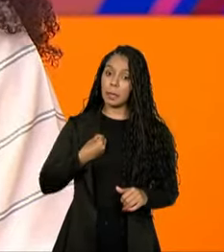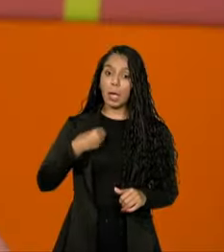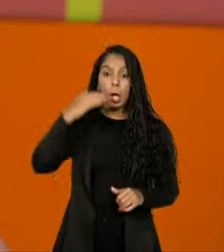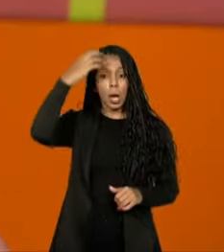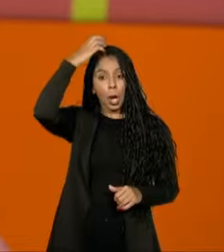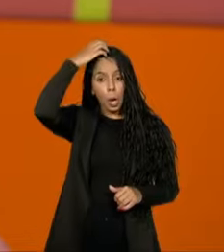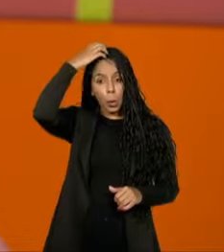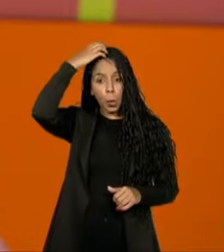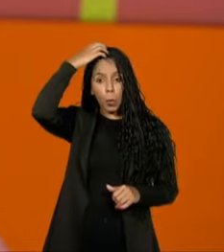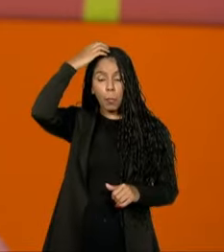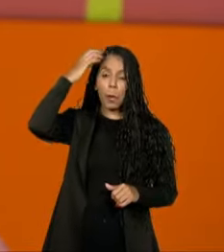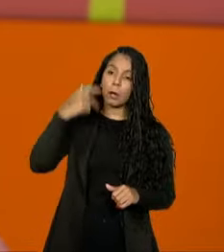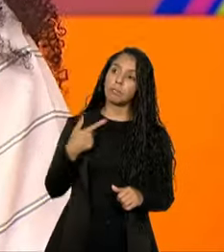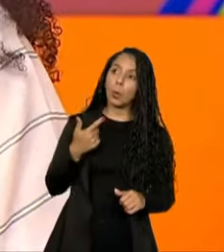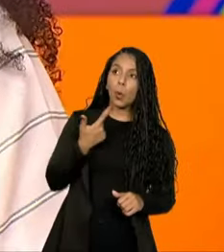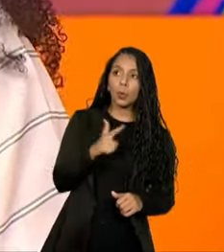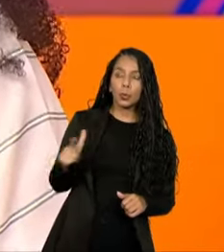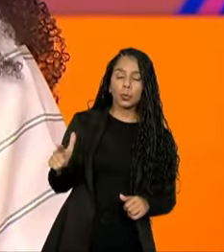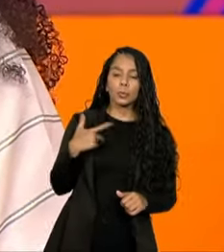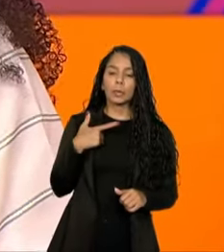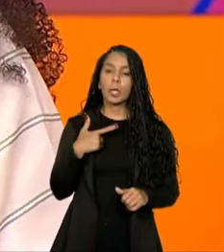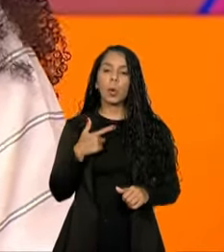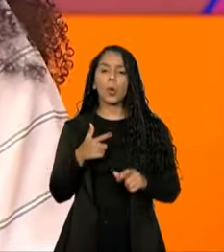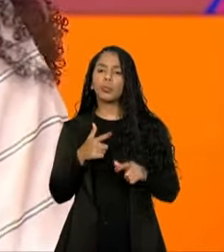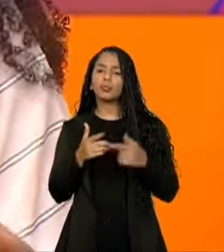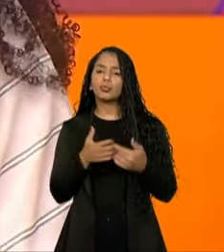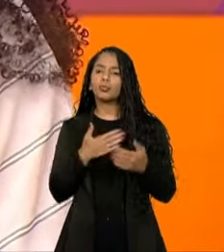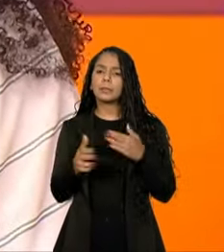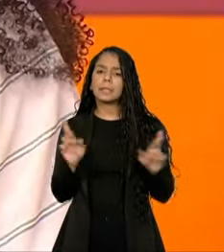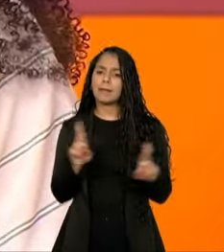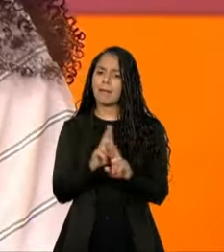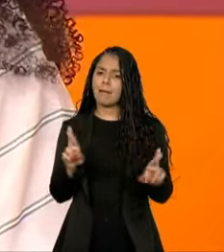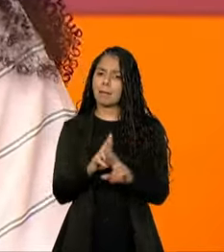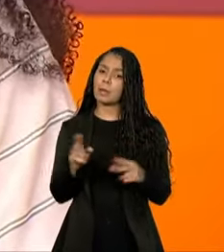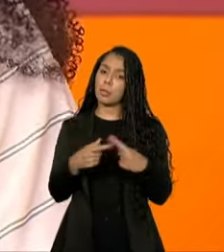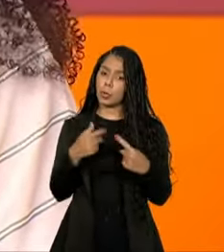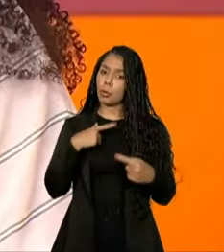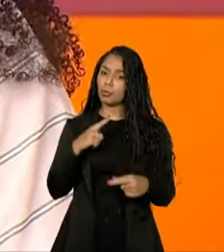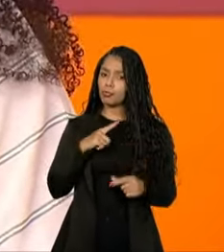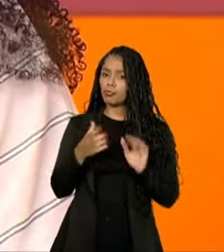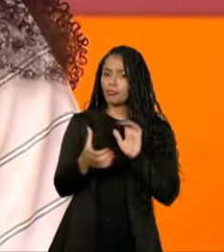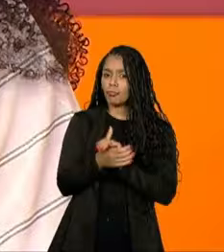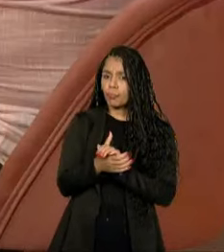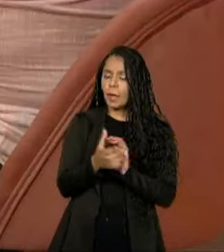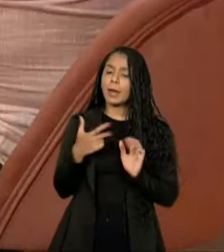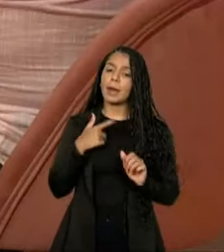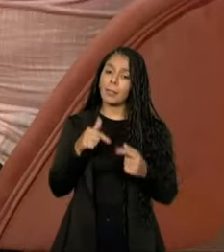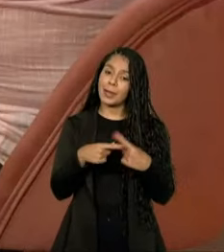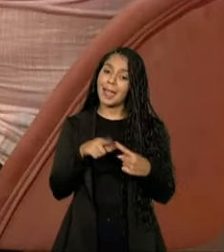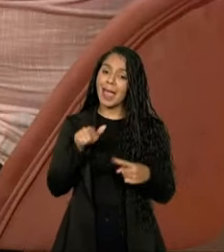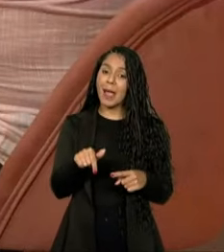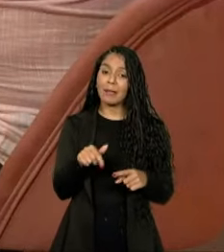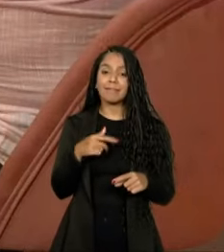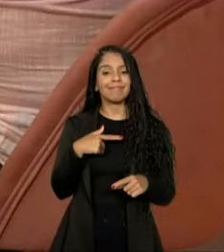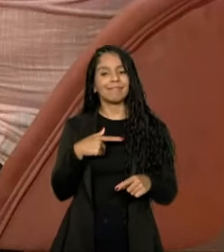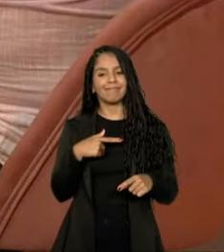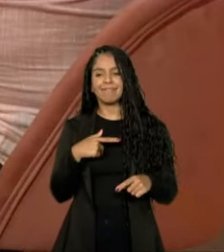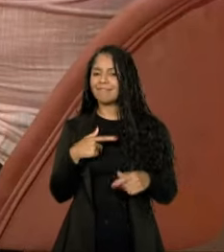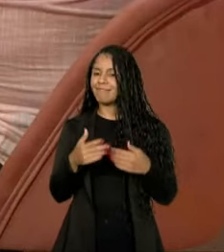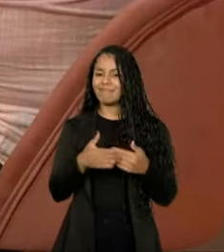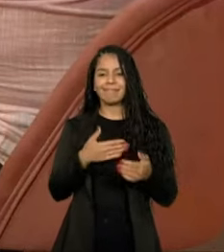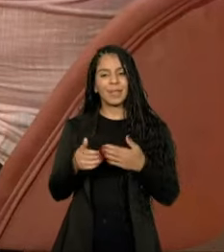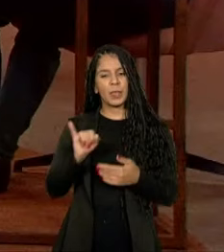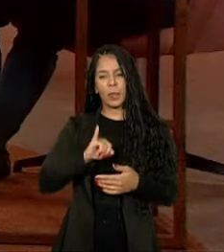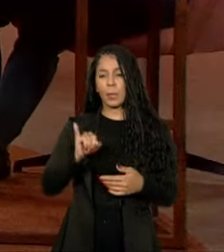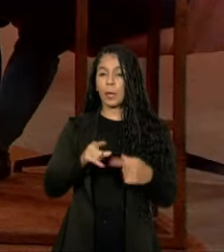culpa do mesmo jeito. É, independe porque é uma relação ali totalmente fechada, né? Entre mãe e filho. Tem uma